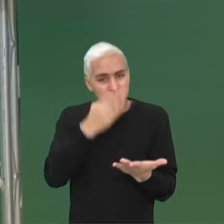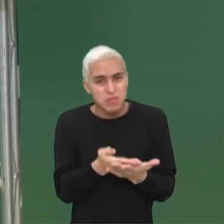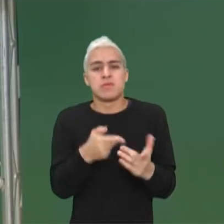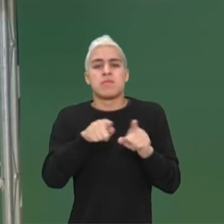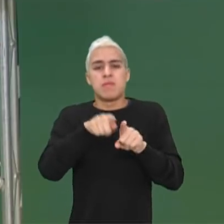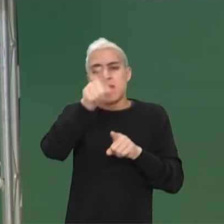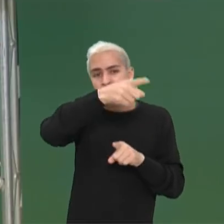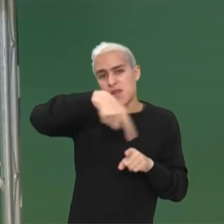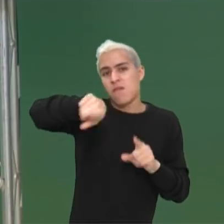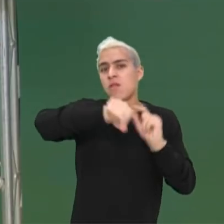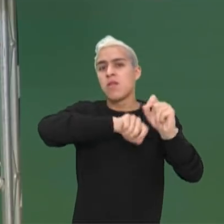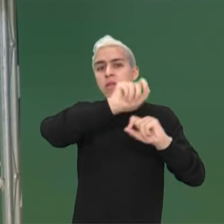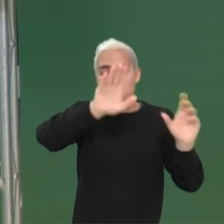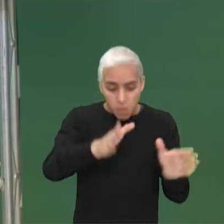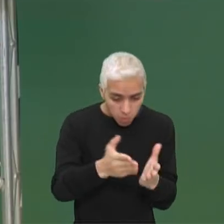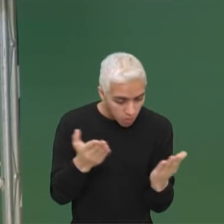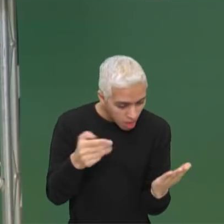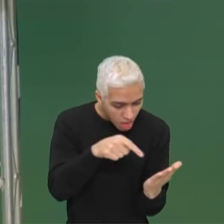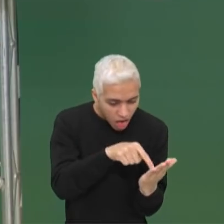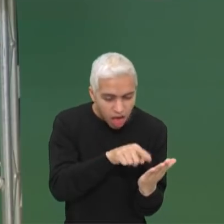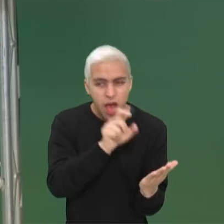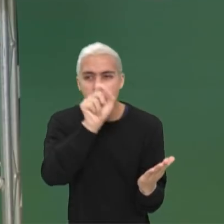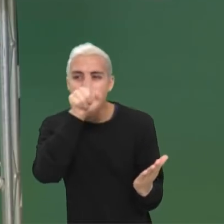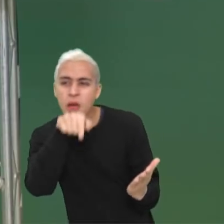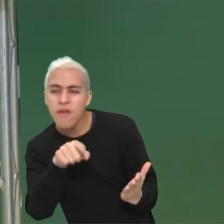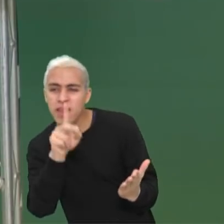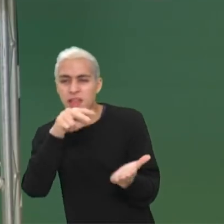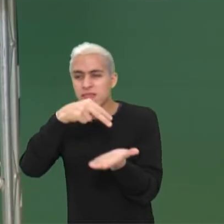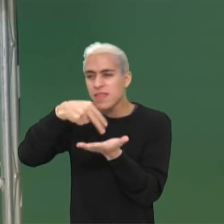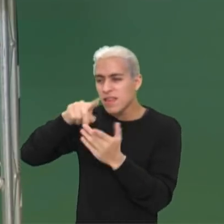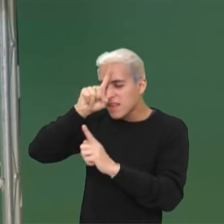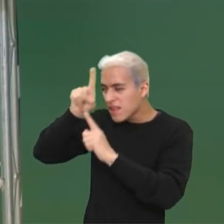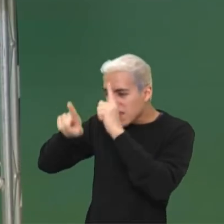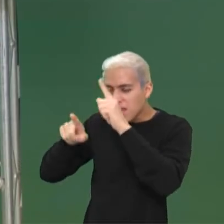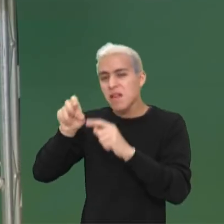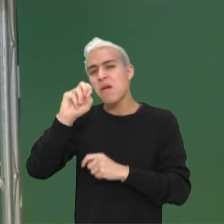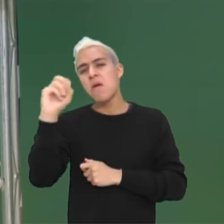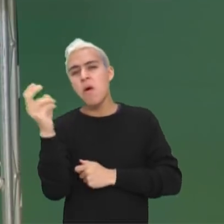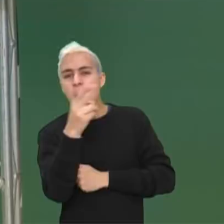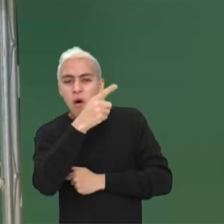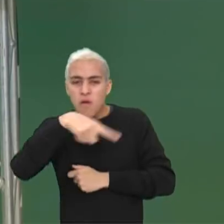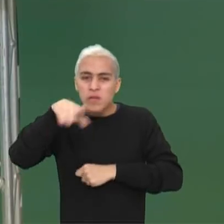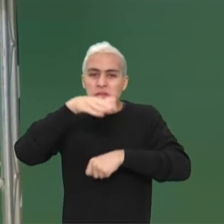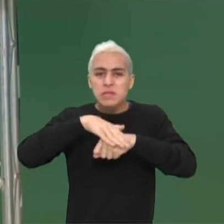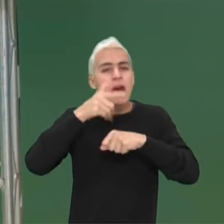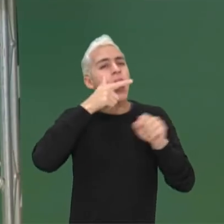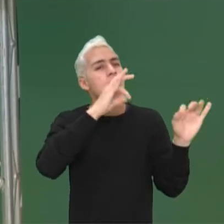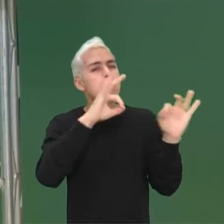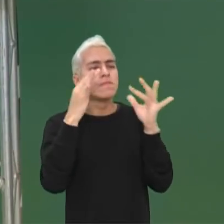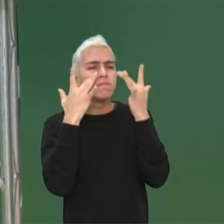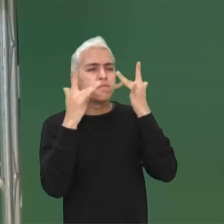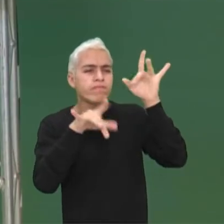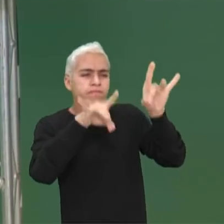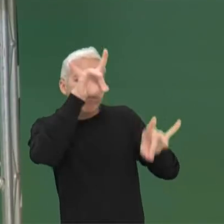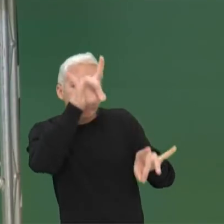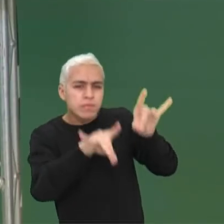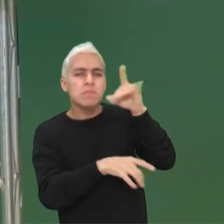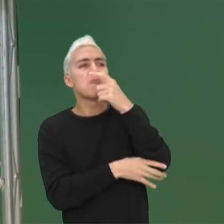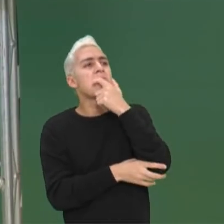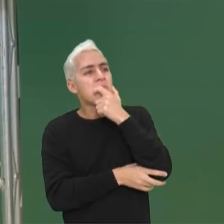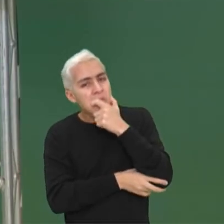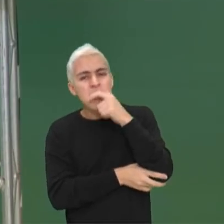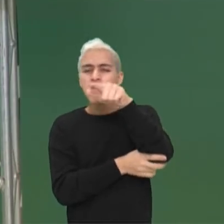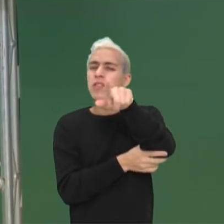olhando, vocês vão saber quando está tendo um passo de dança criativa, quando vocês assistirem uma peça, vocês assistirem uma apresentação, vocês